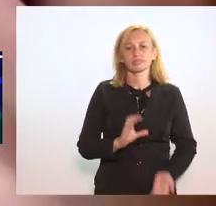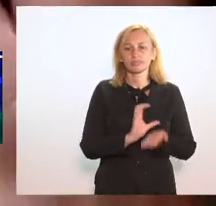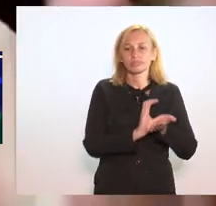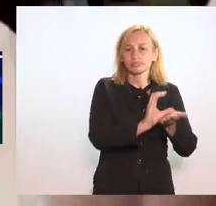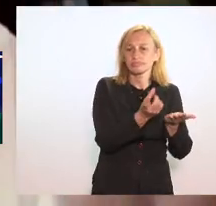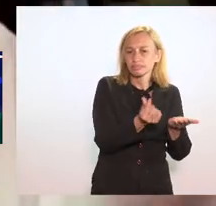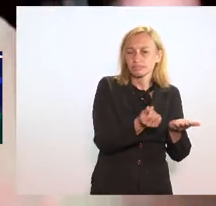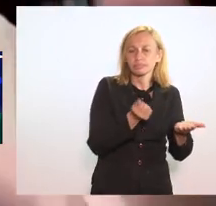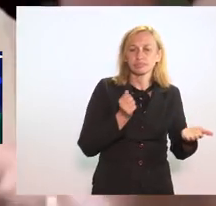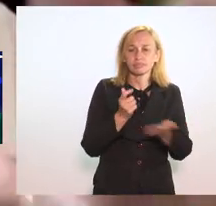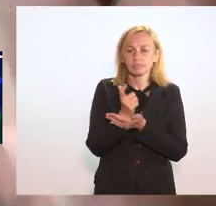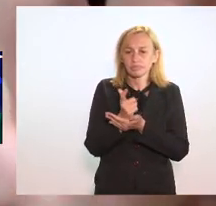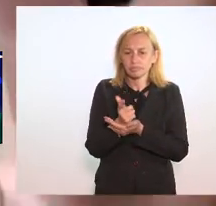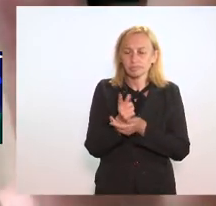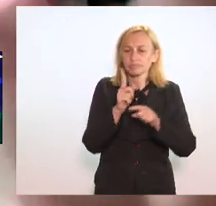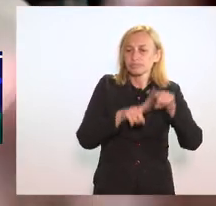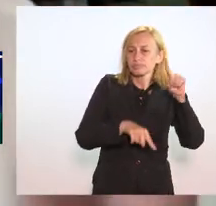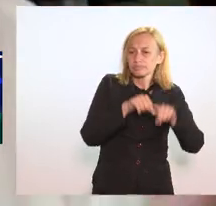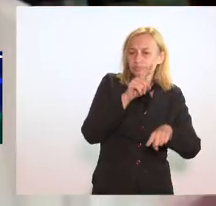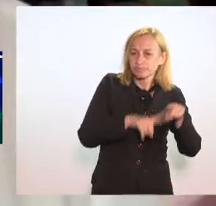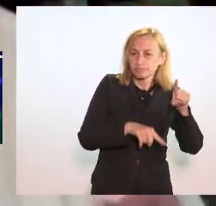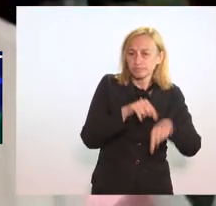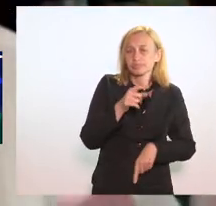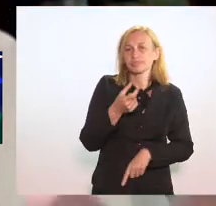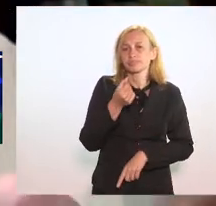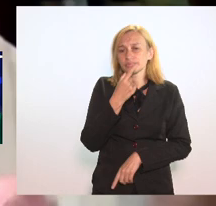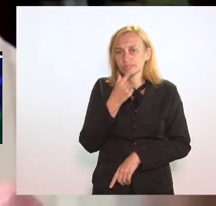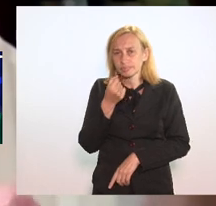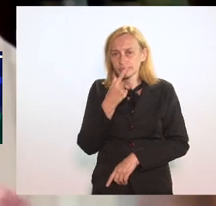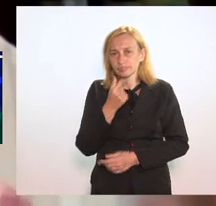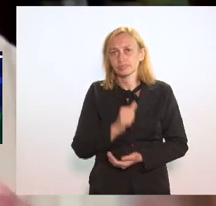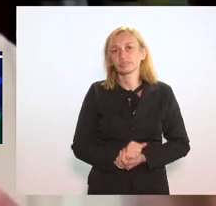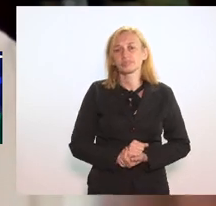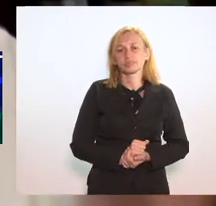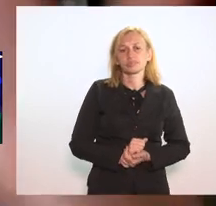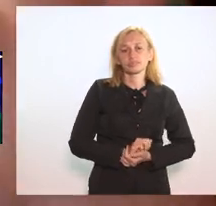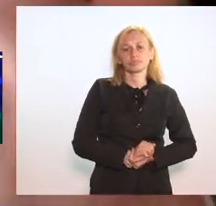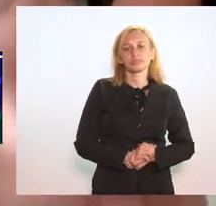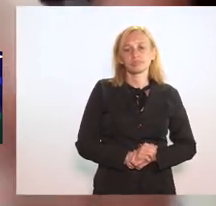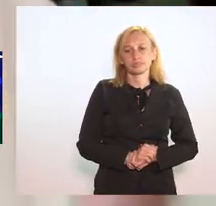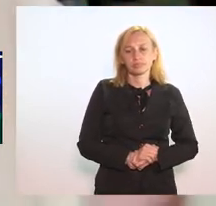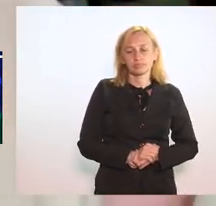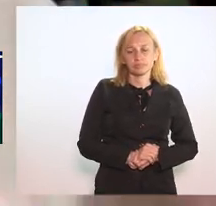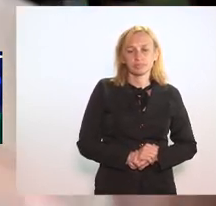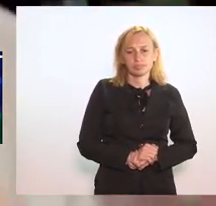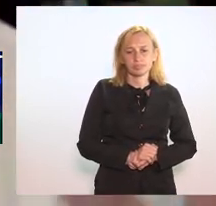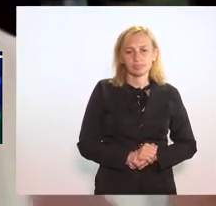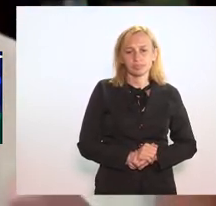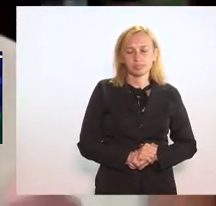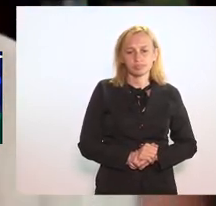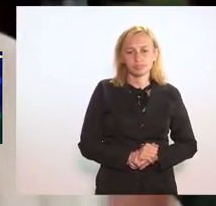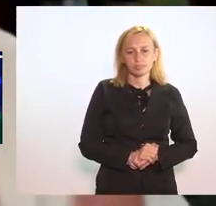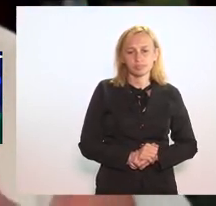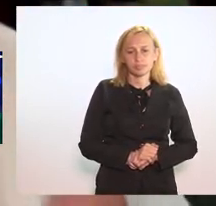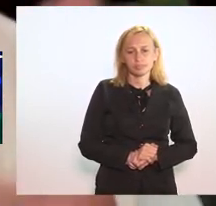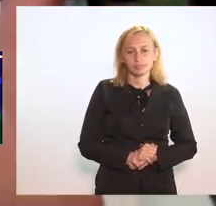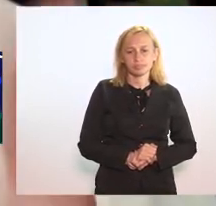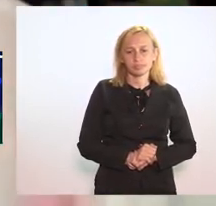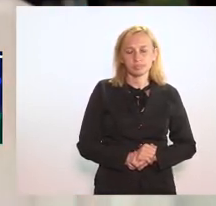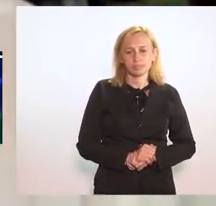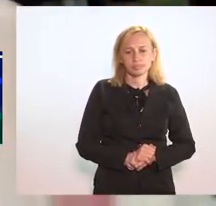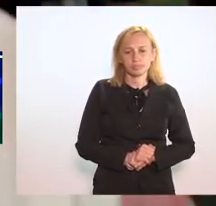para poder comprar e farinha antibióticos de Largo espectro os bloqueadores neuromusculares